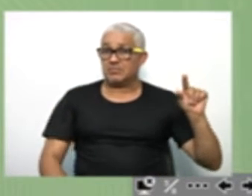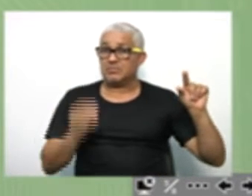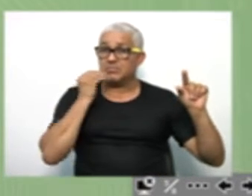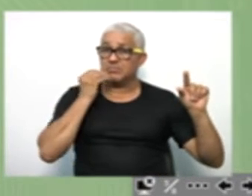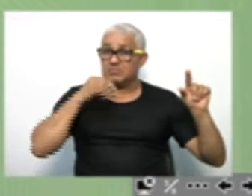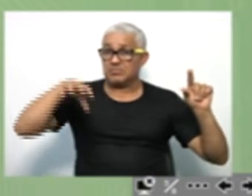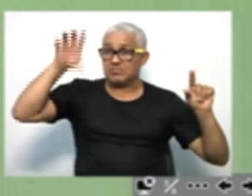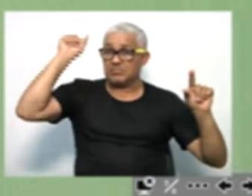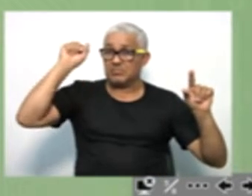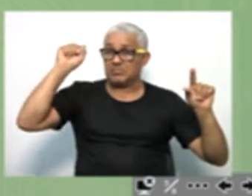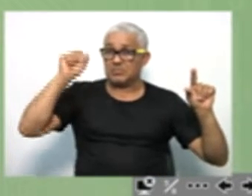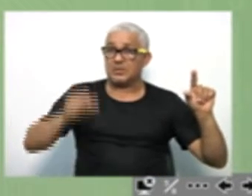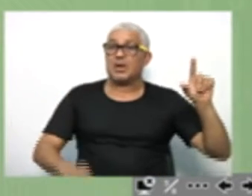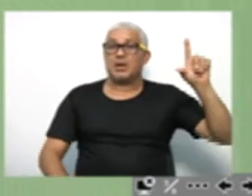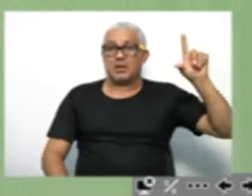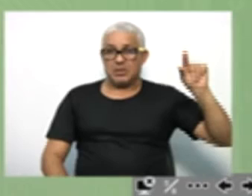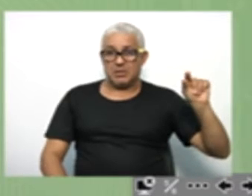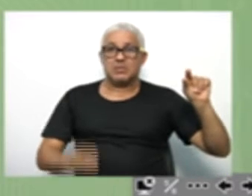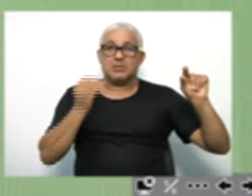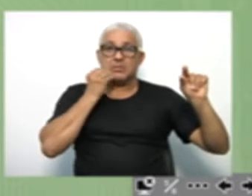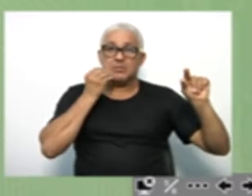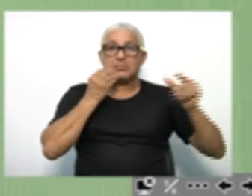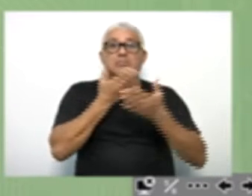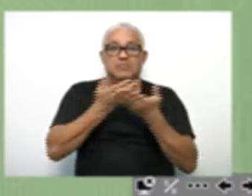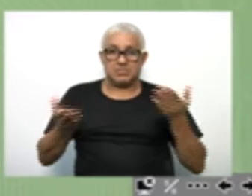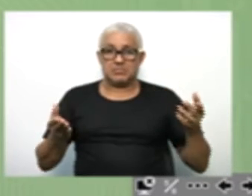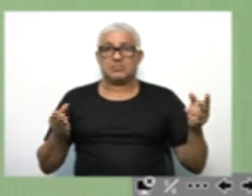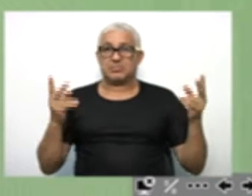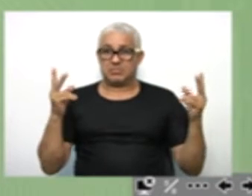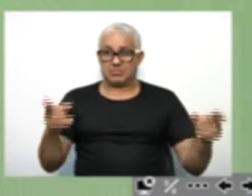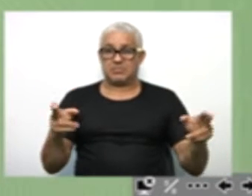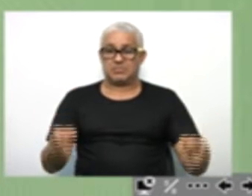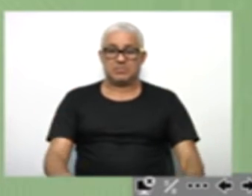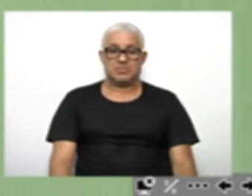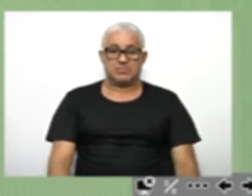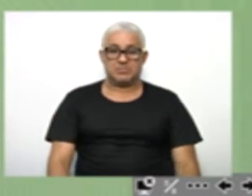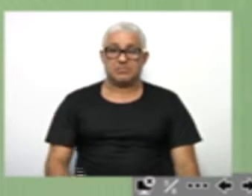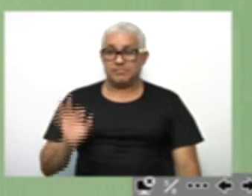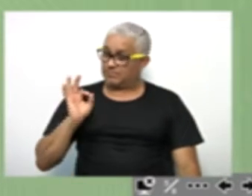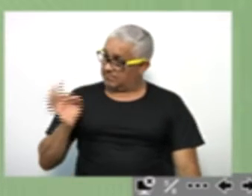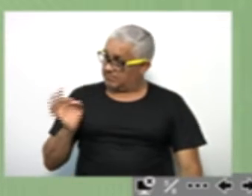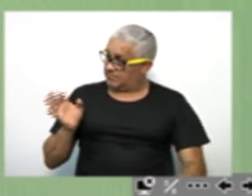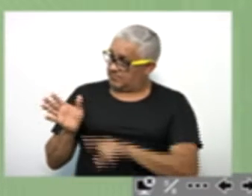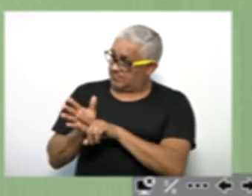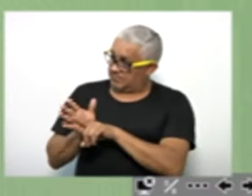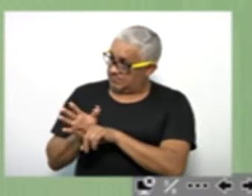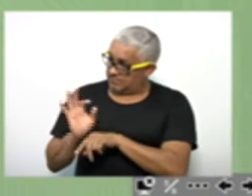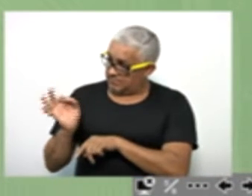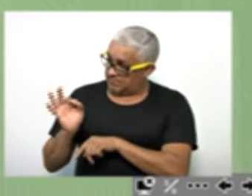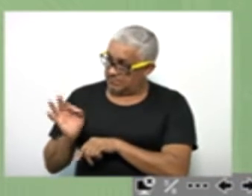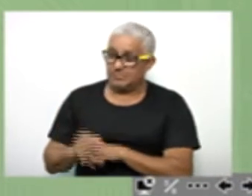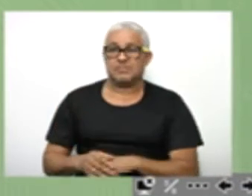ganhar, menor sua chance de perder. Tô certo, professor? Perfeito.